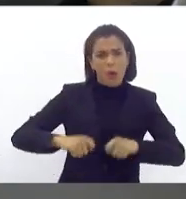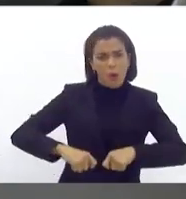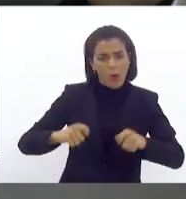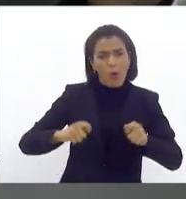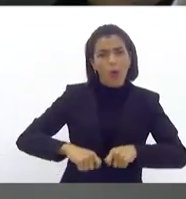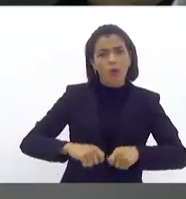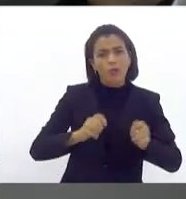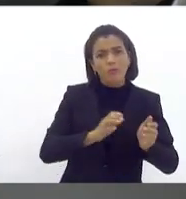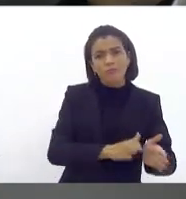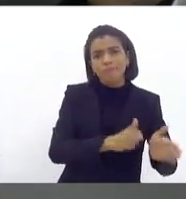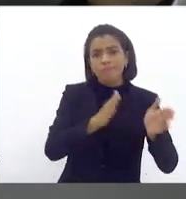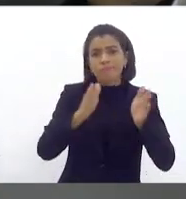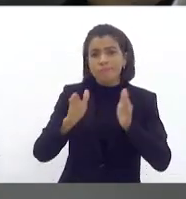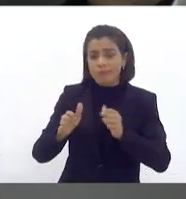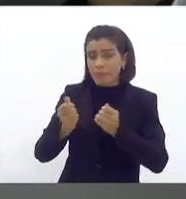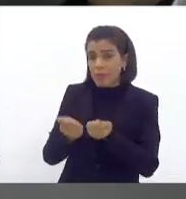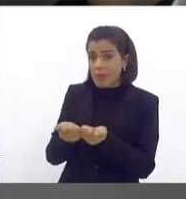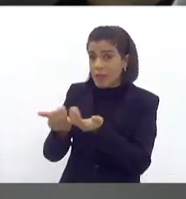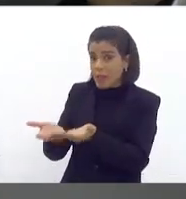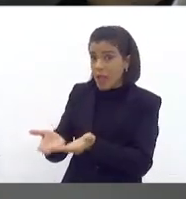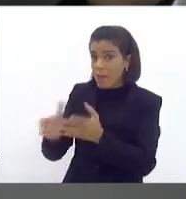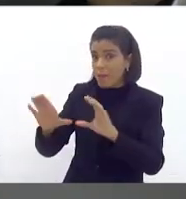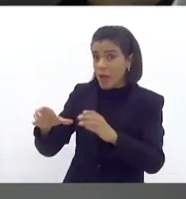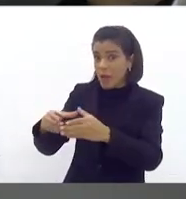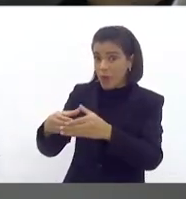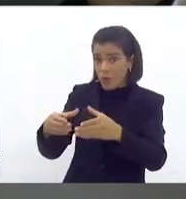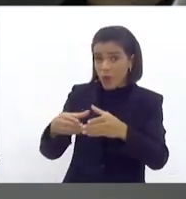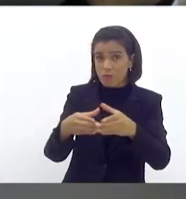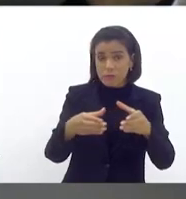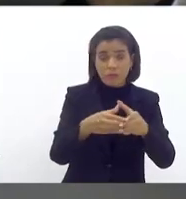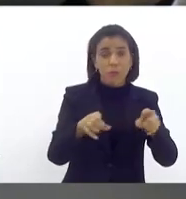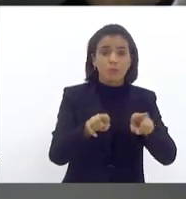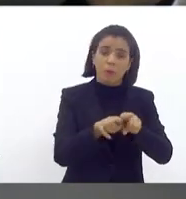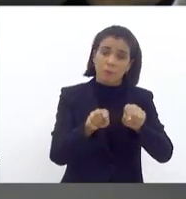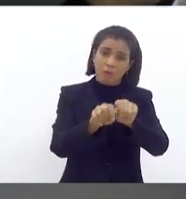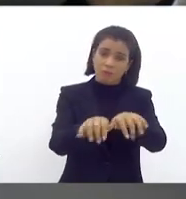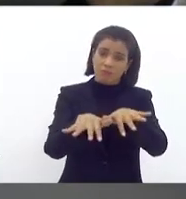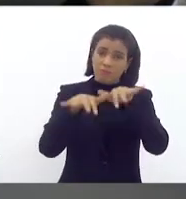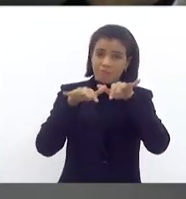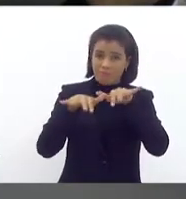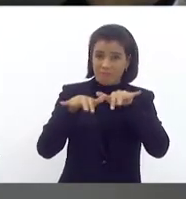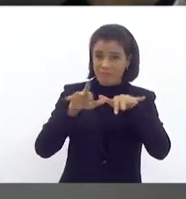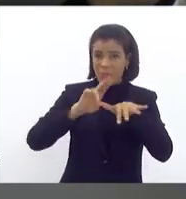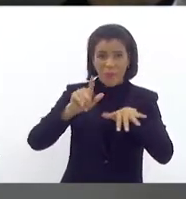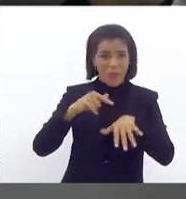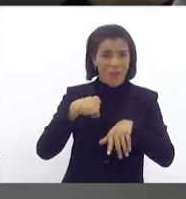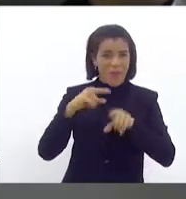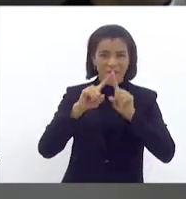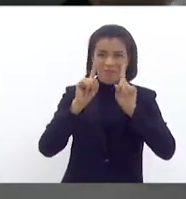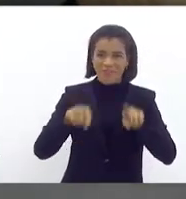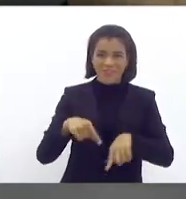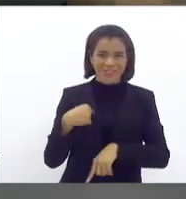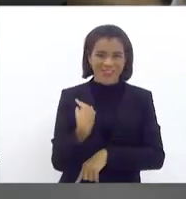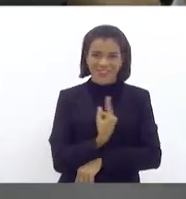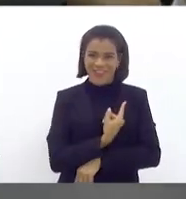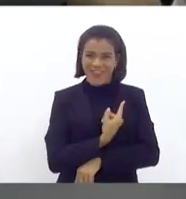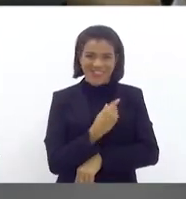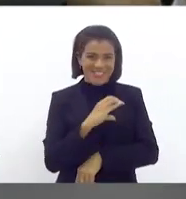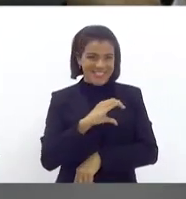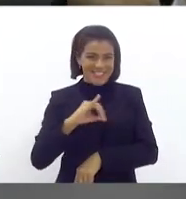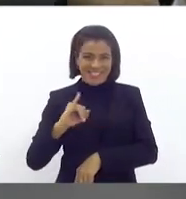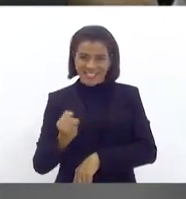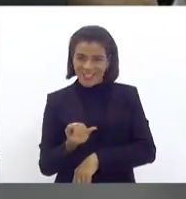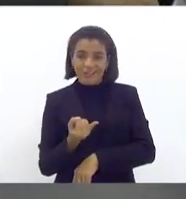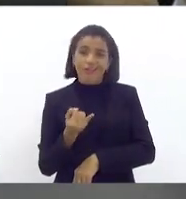passar para as comissões temáticas e para o plenário o mérito, que não é a nossa função aqui na CCJ. A função